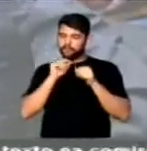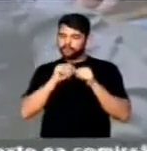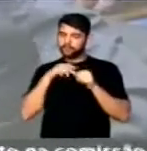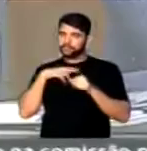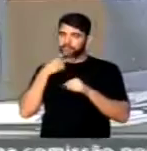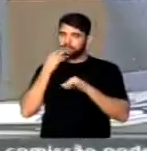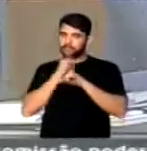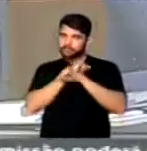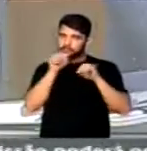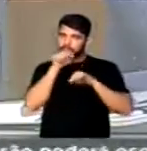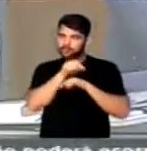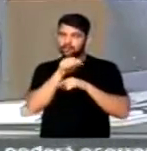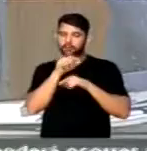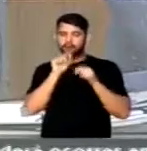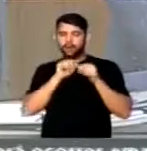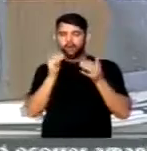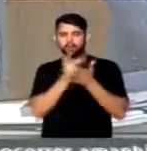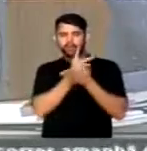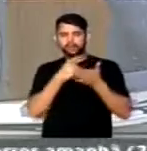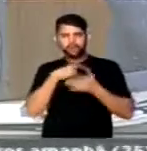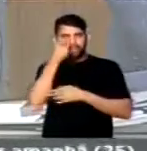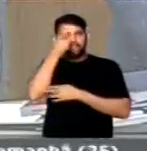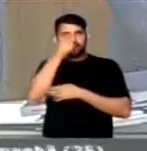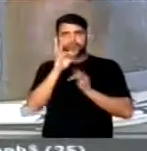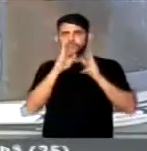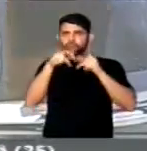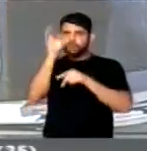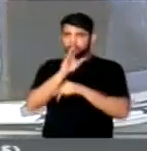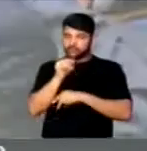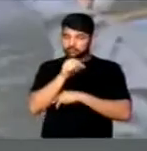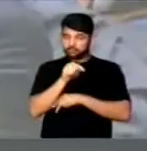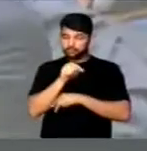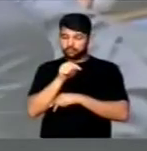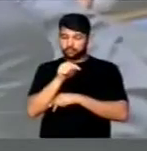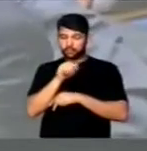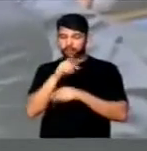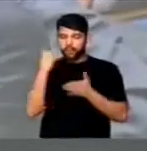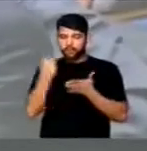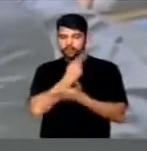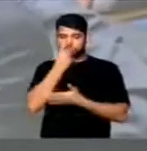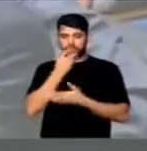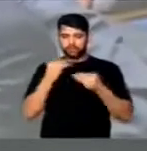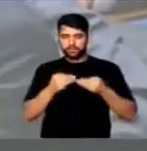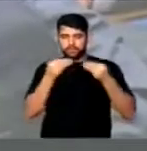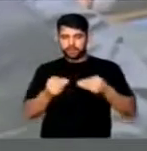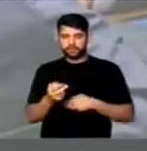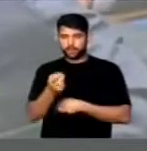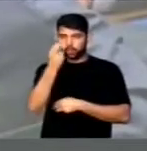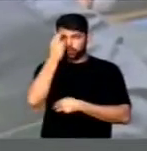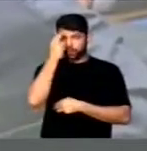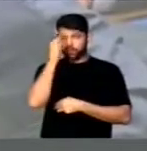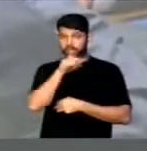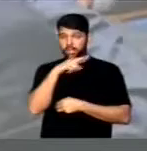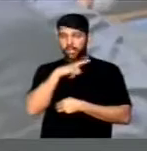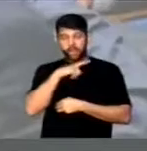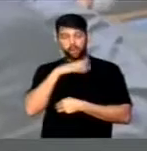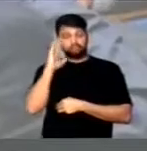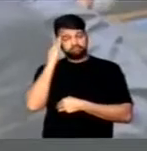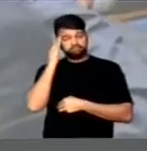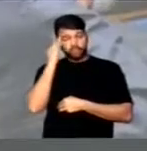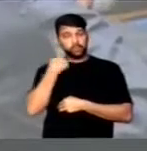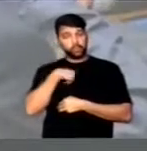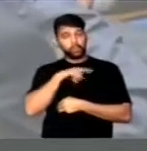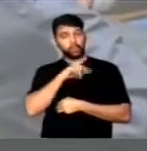uma referência a algo que chamou a atenção do Brasil inteiro: o episódio do Ministério da Cultura. Eu